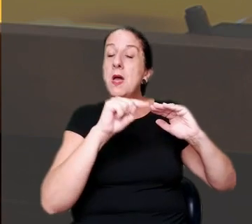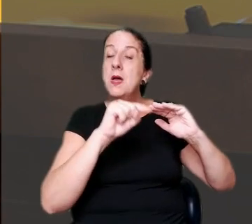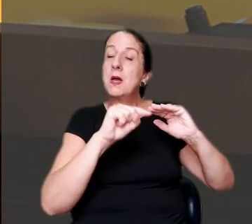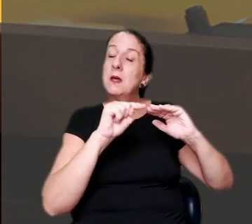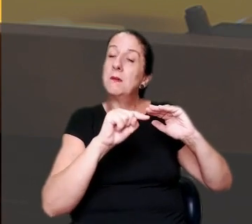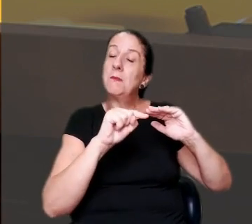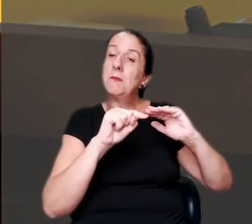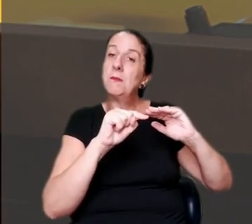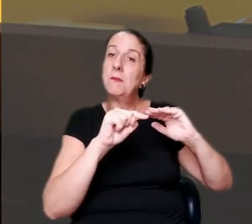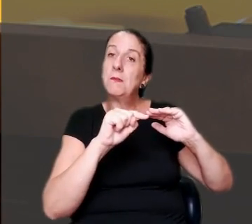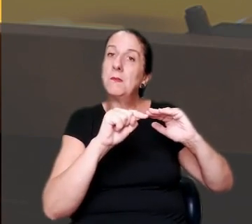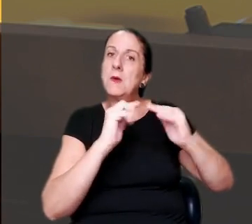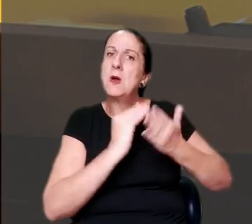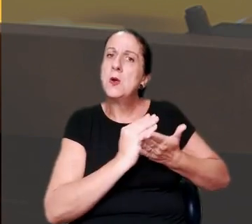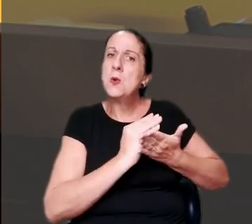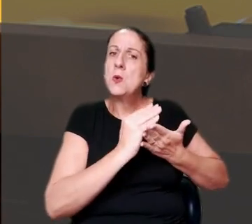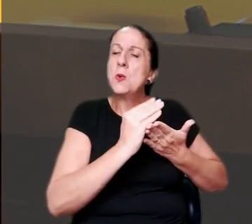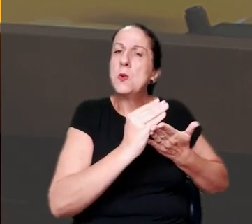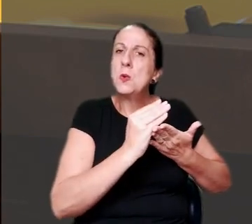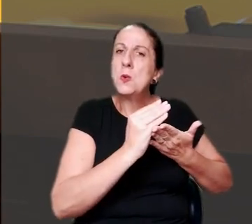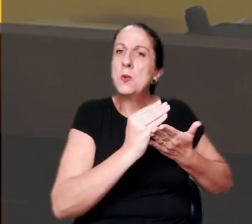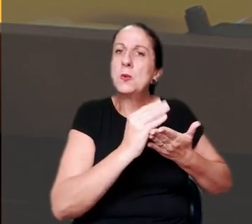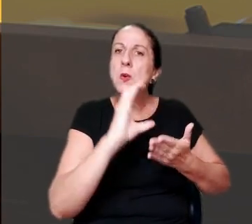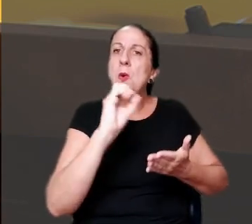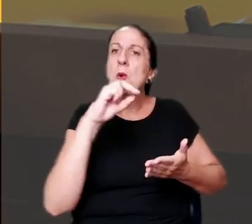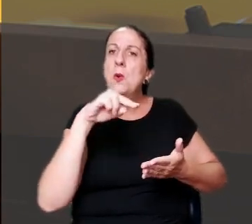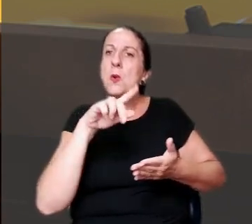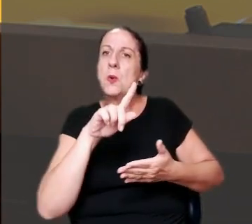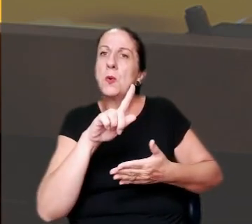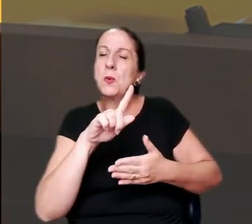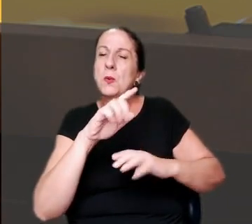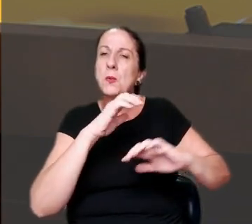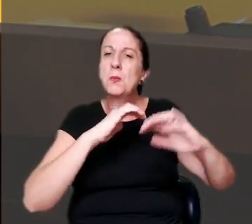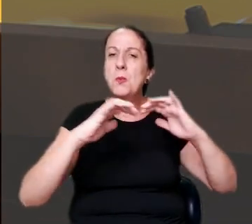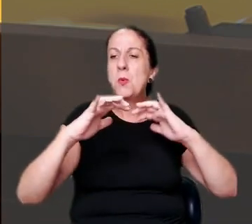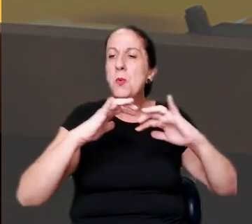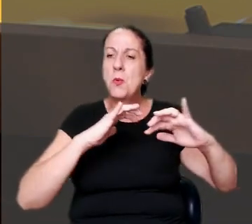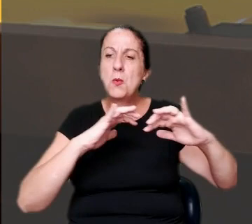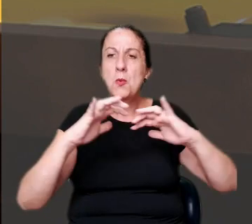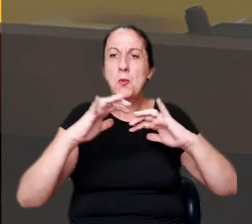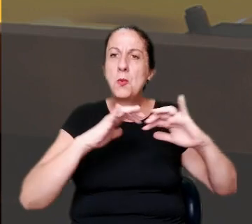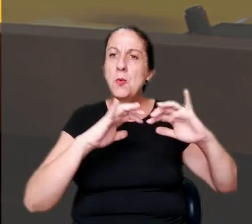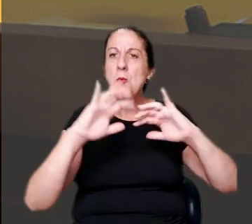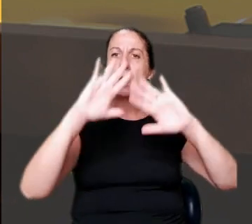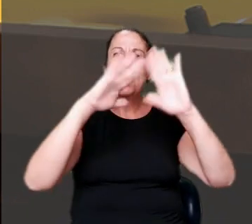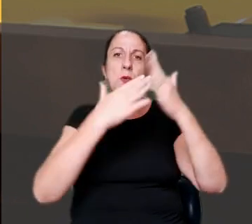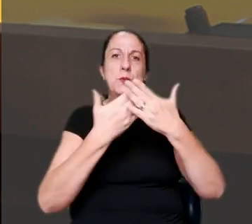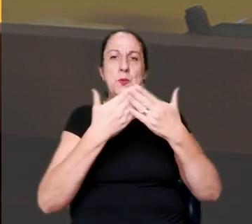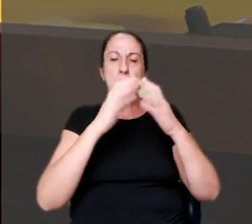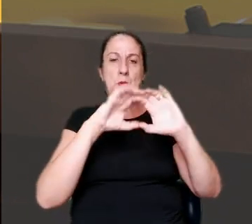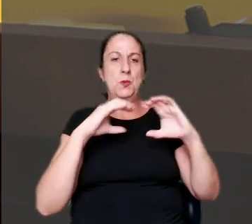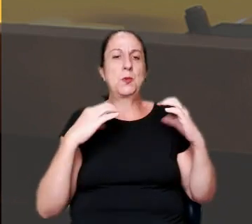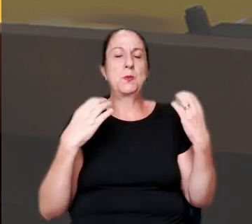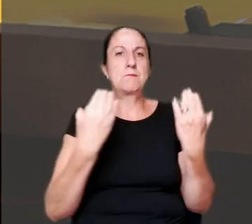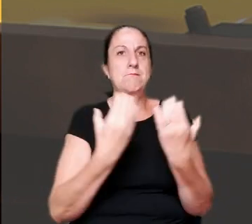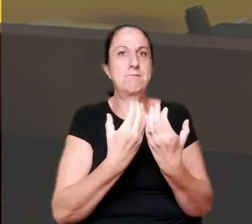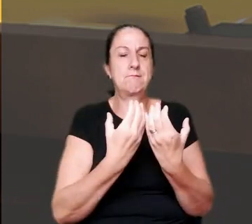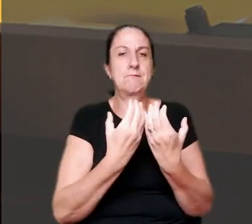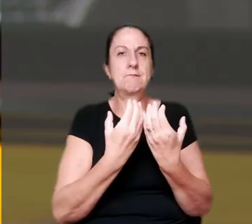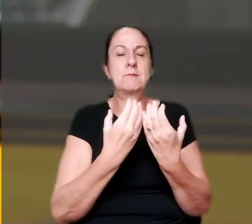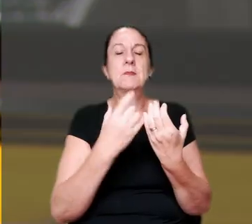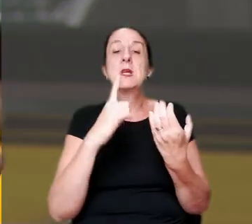e o ginásio era uma iniciativa dessa ONG grande que foi dos educandários da